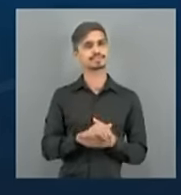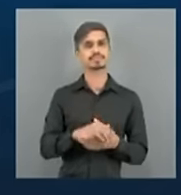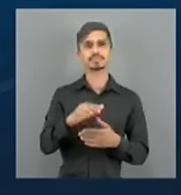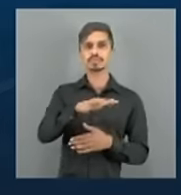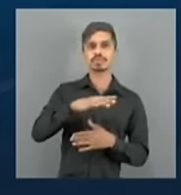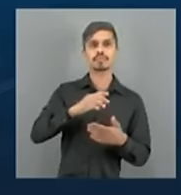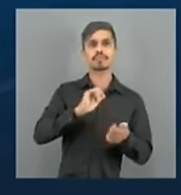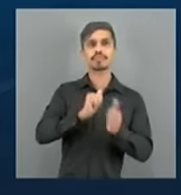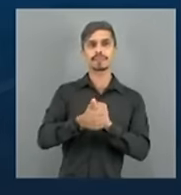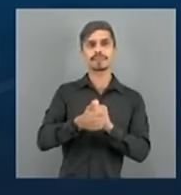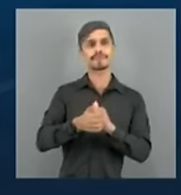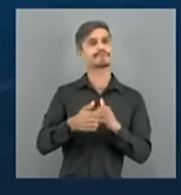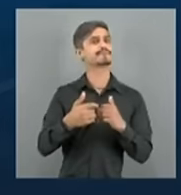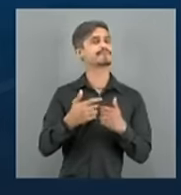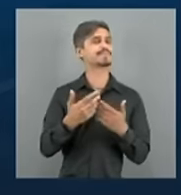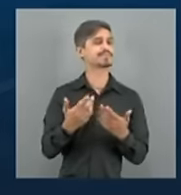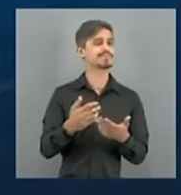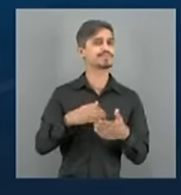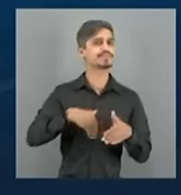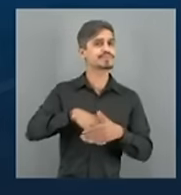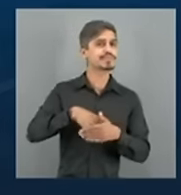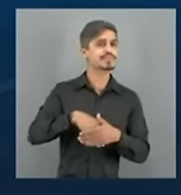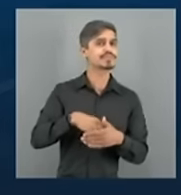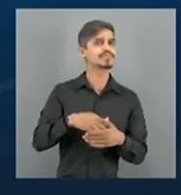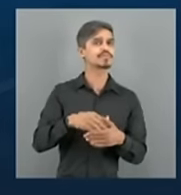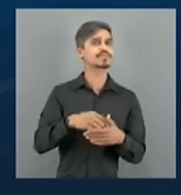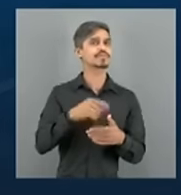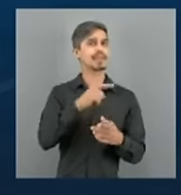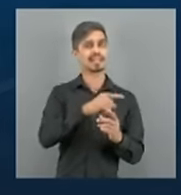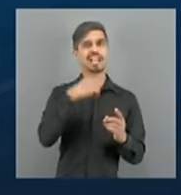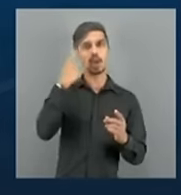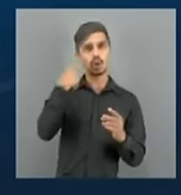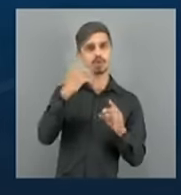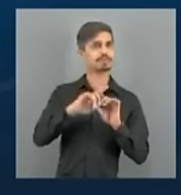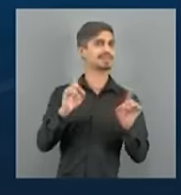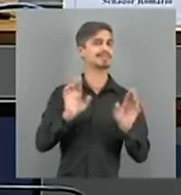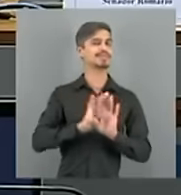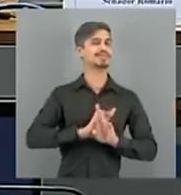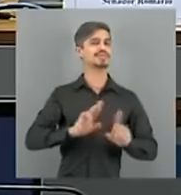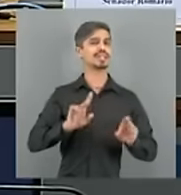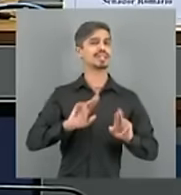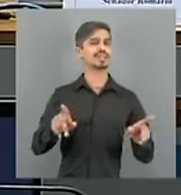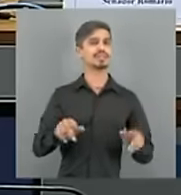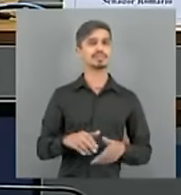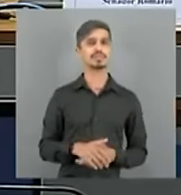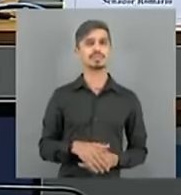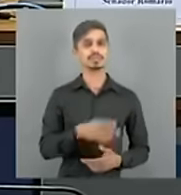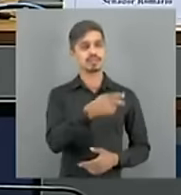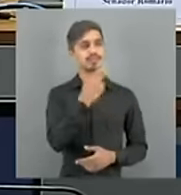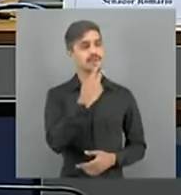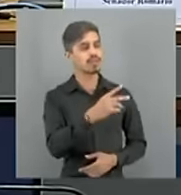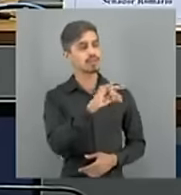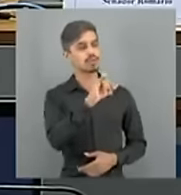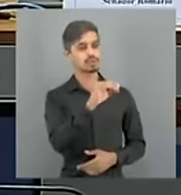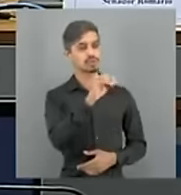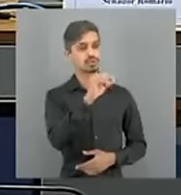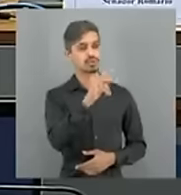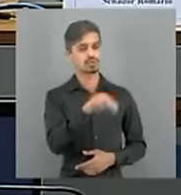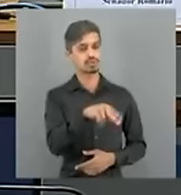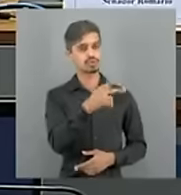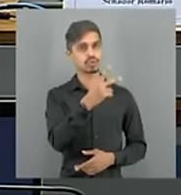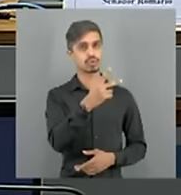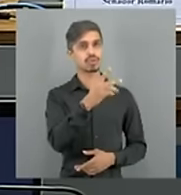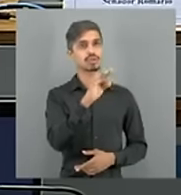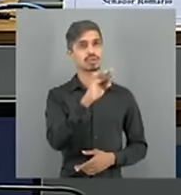cara. Entende? O que chamam de louco, ele não é tão louco assim. Então, já que você falou do Joe Tester, do Botafogo do Rio,